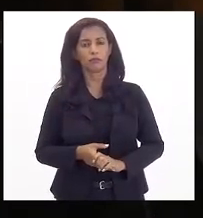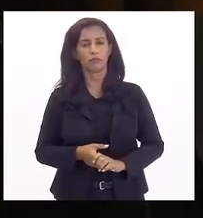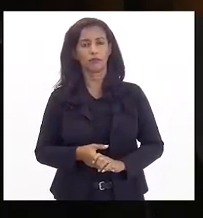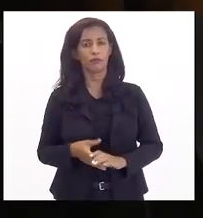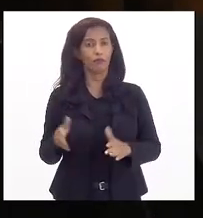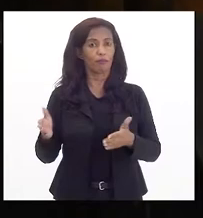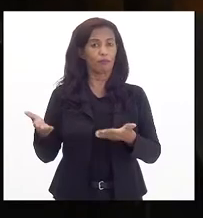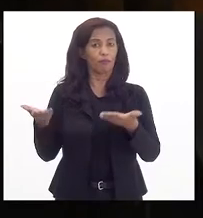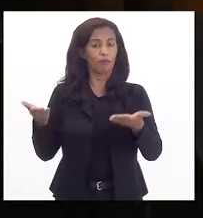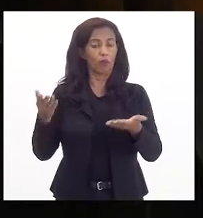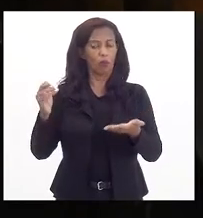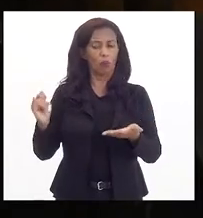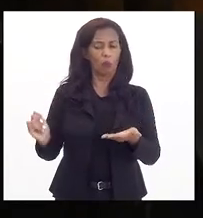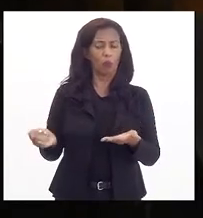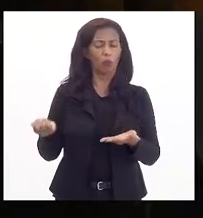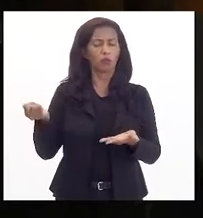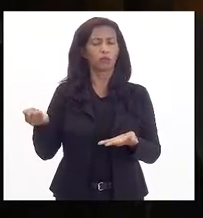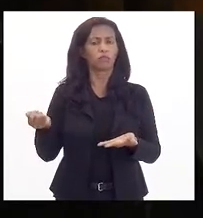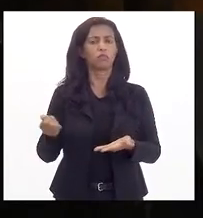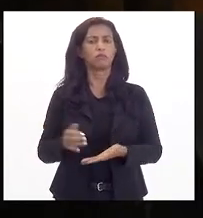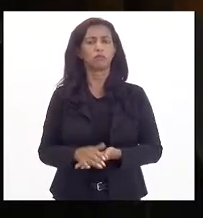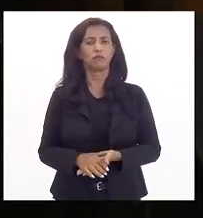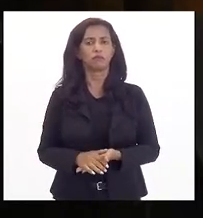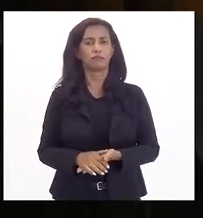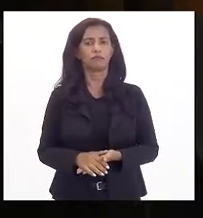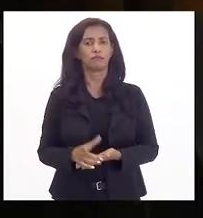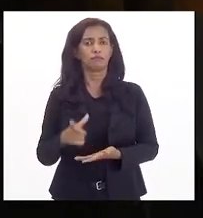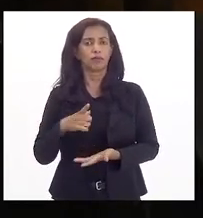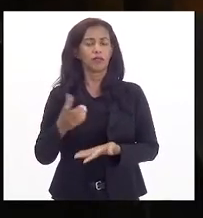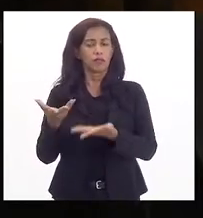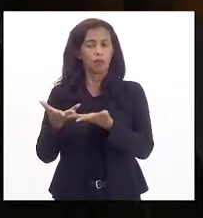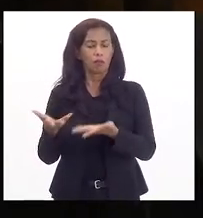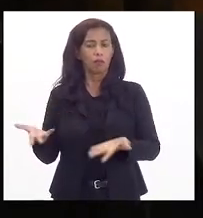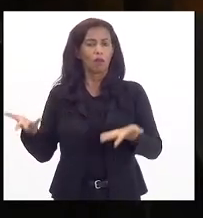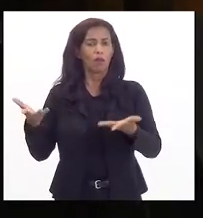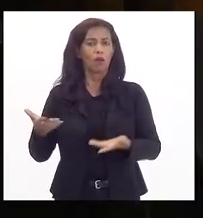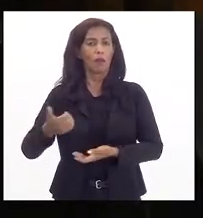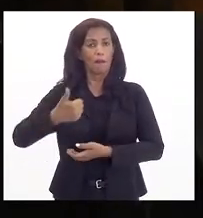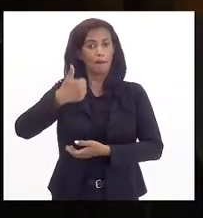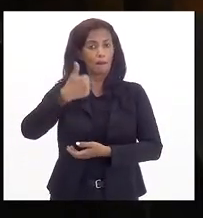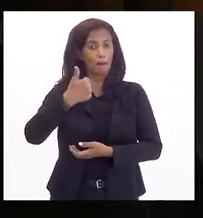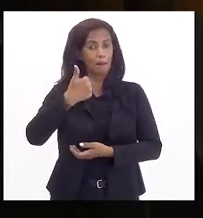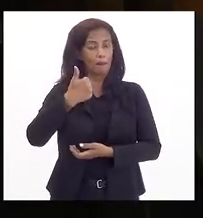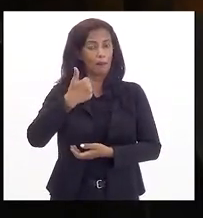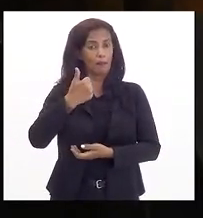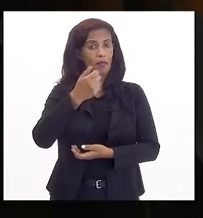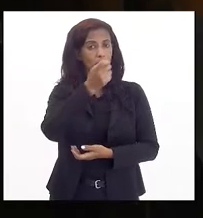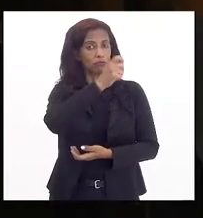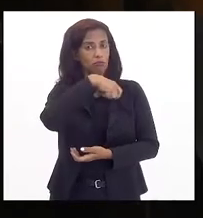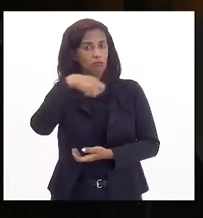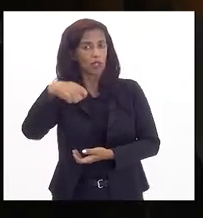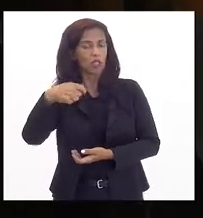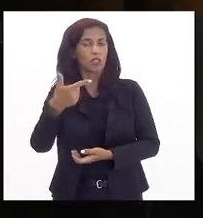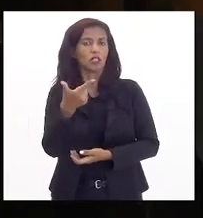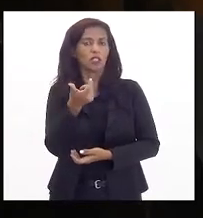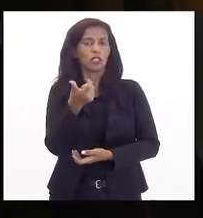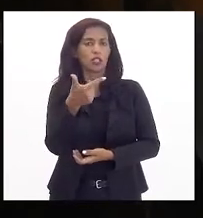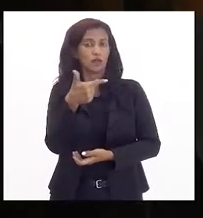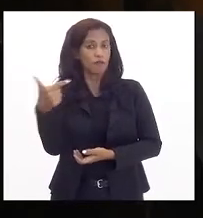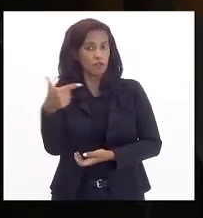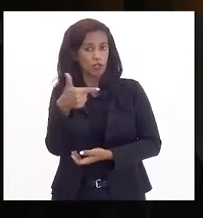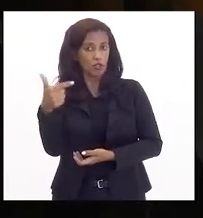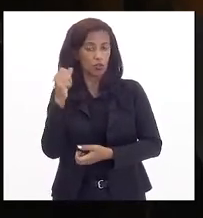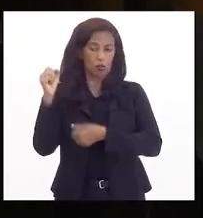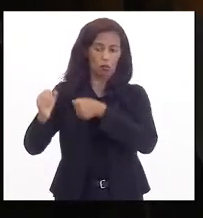a possibilidade de se inaugurar no primeiro semestre de 22